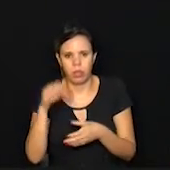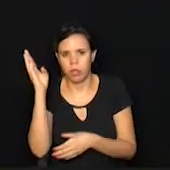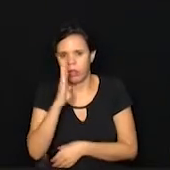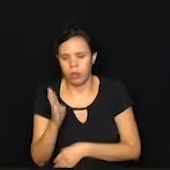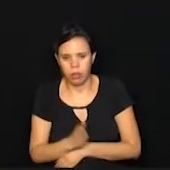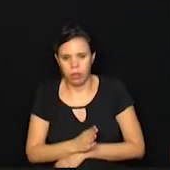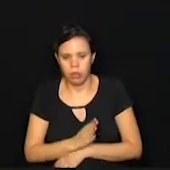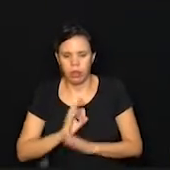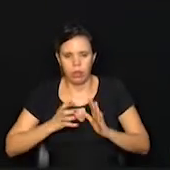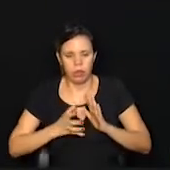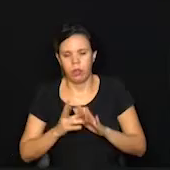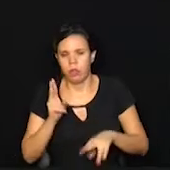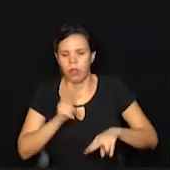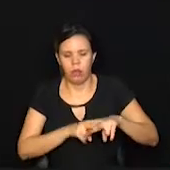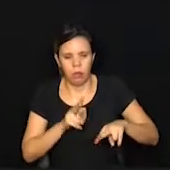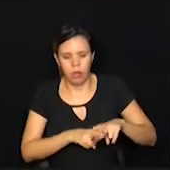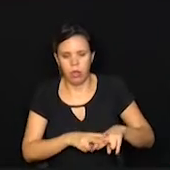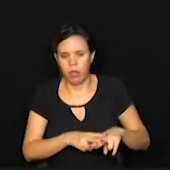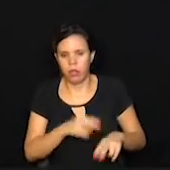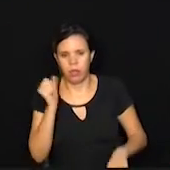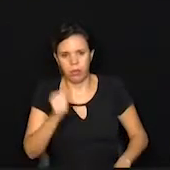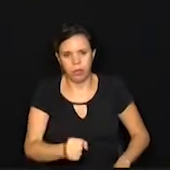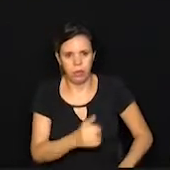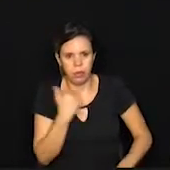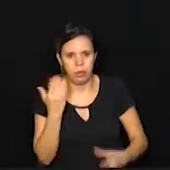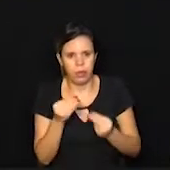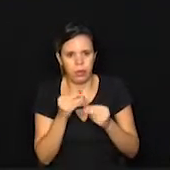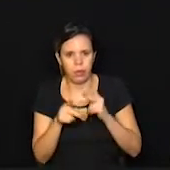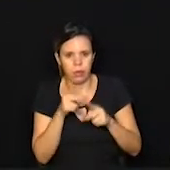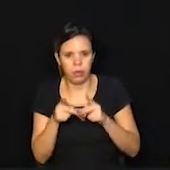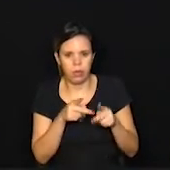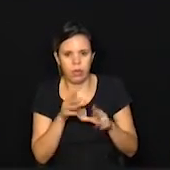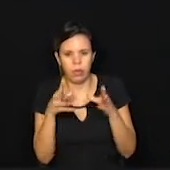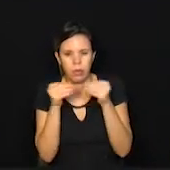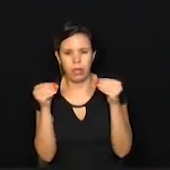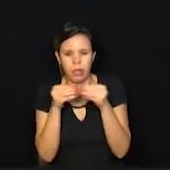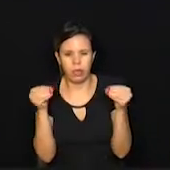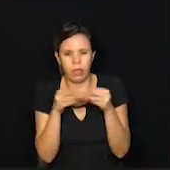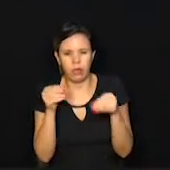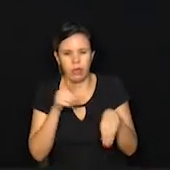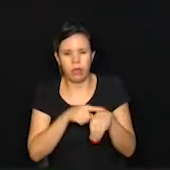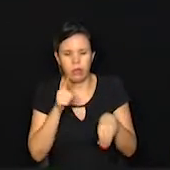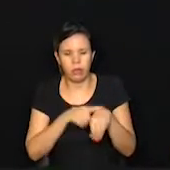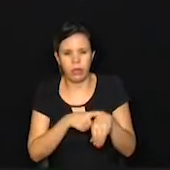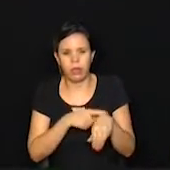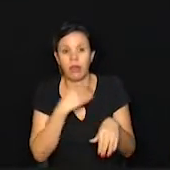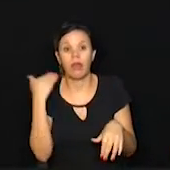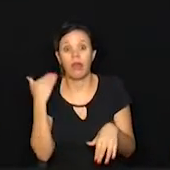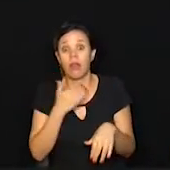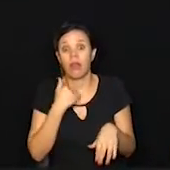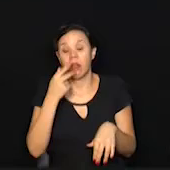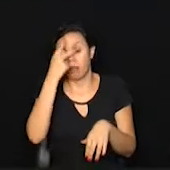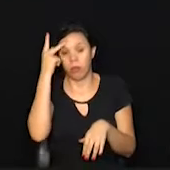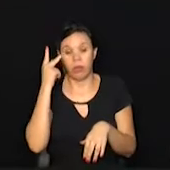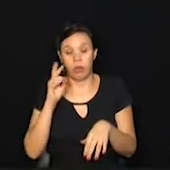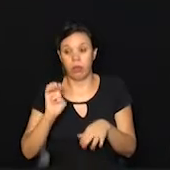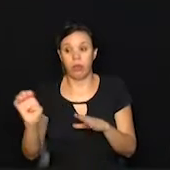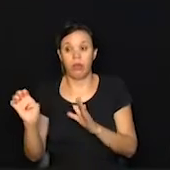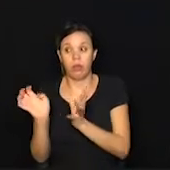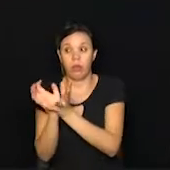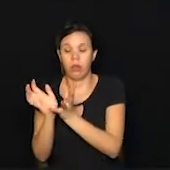que são presos assassinados em vários desaparecidos nesse momento o que era para cortar a cabeça da Cúpula